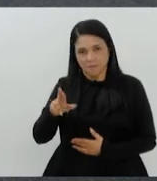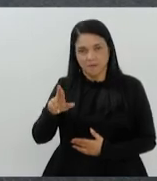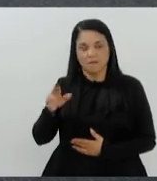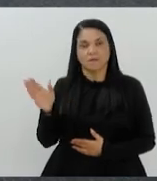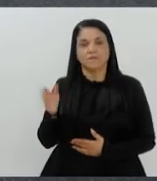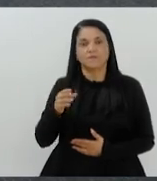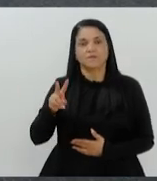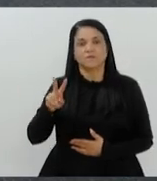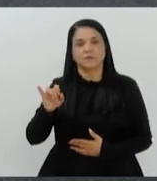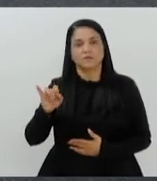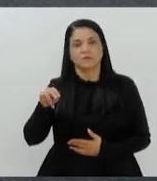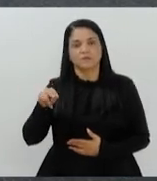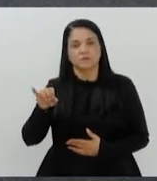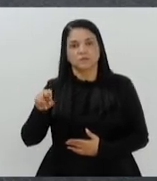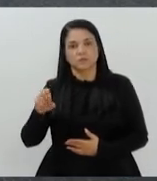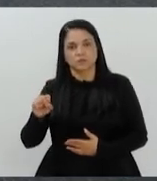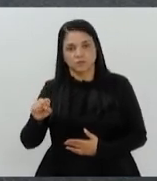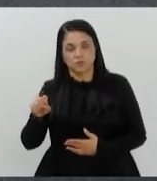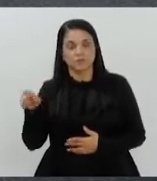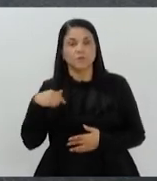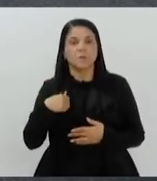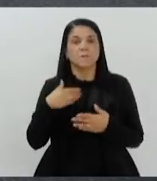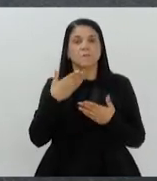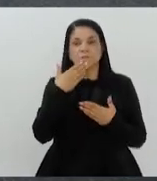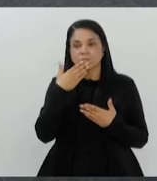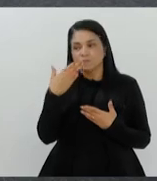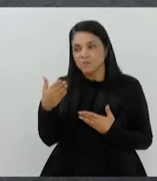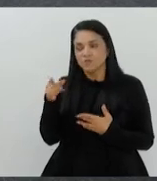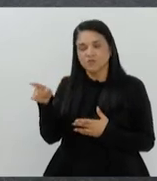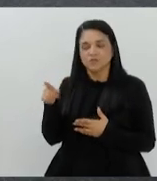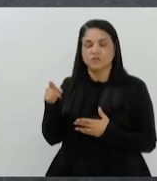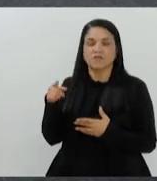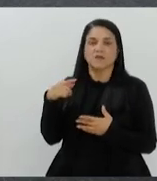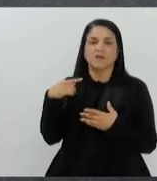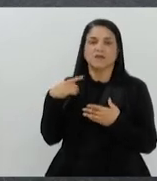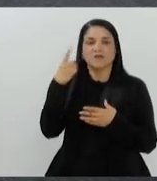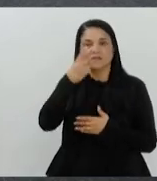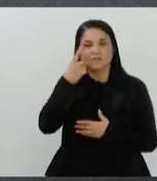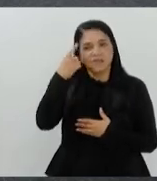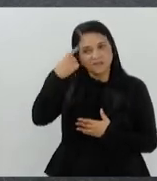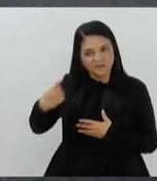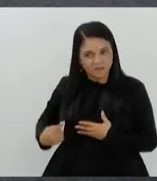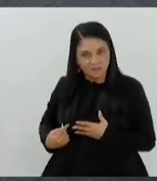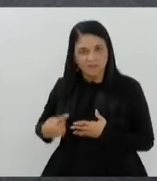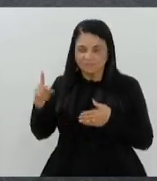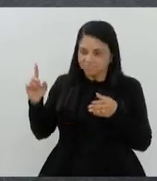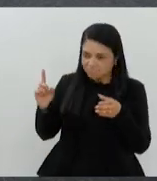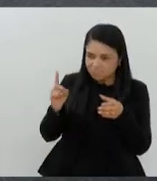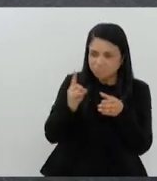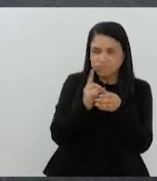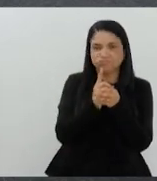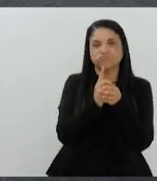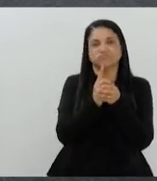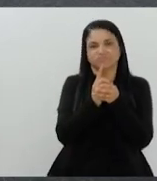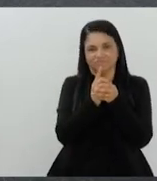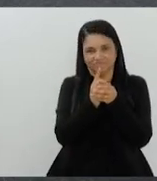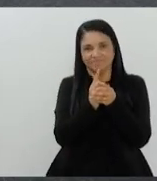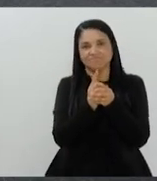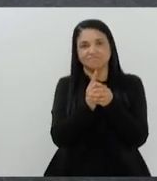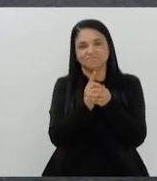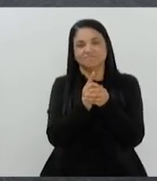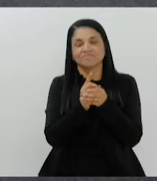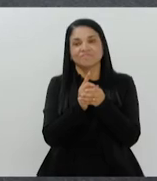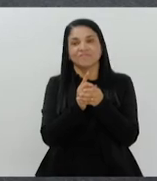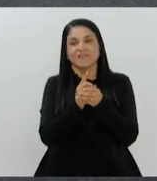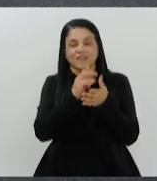a linha da deputada Dani Balbi, pedindo a ele a possibilidade de ser também coautora. E quando a gente